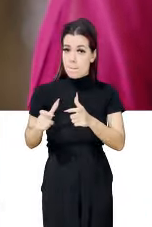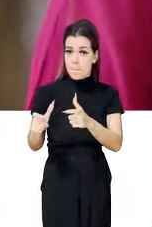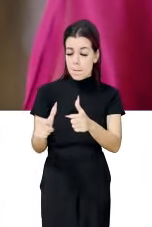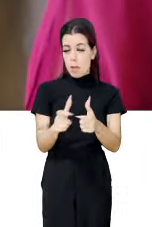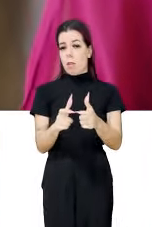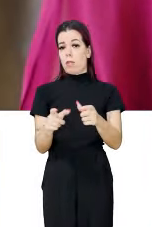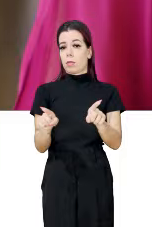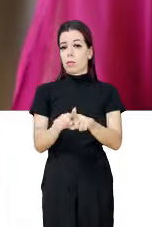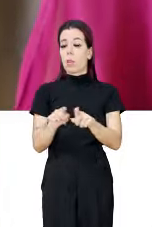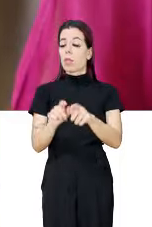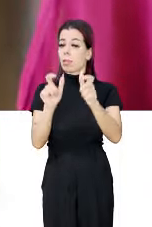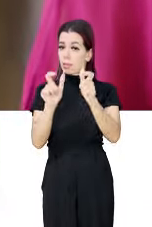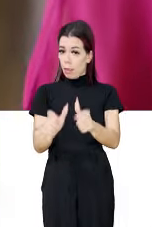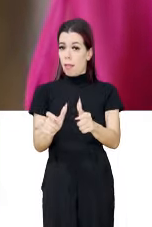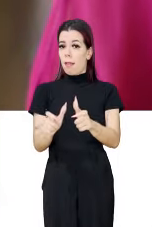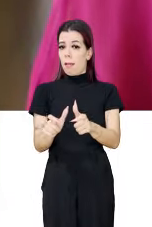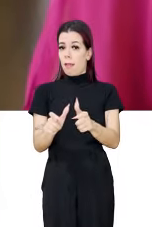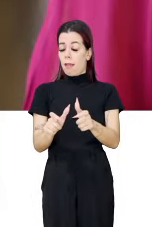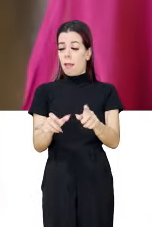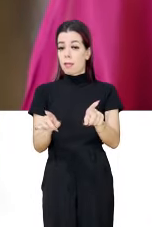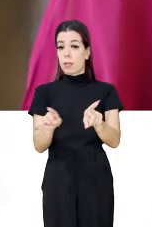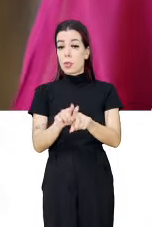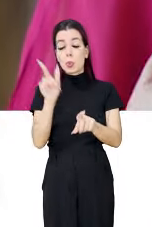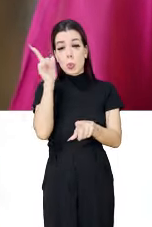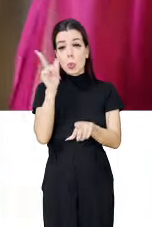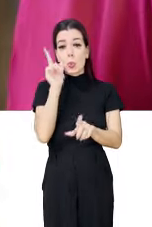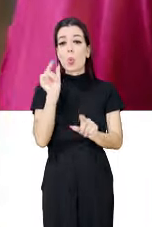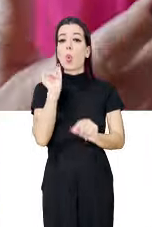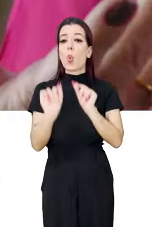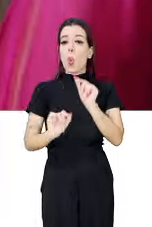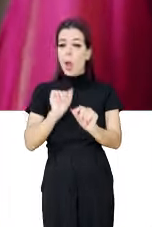está localizada. E com isso, eu consigo com que os